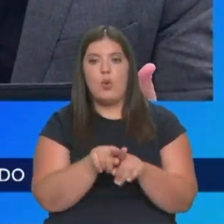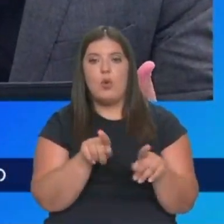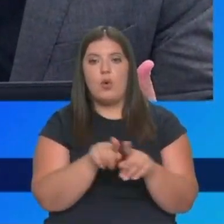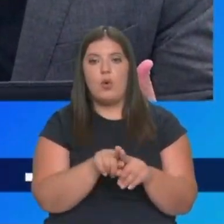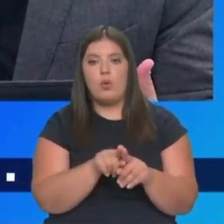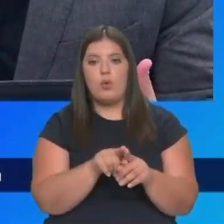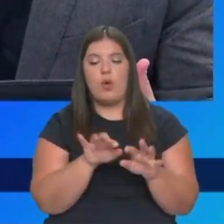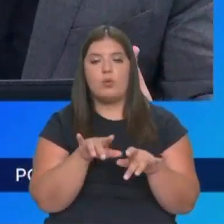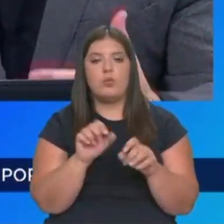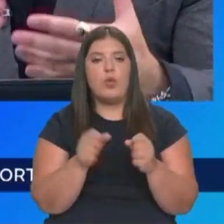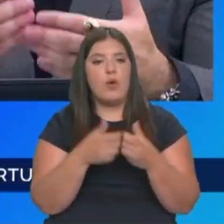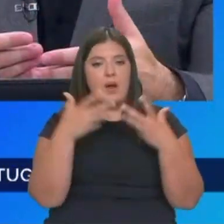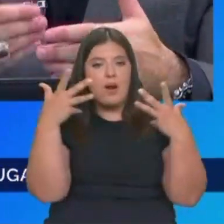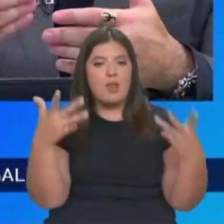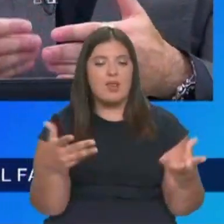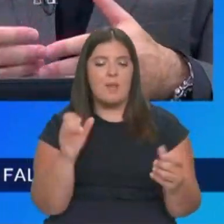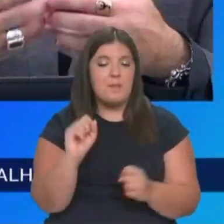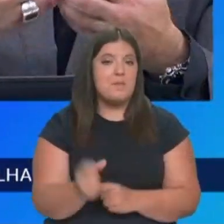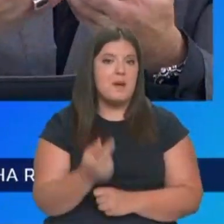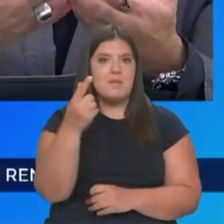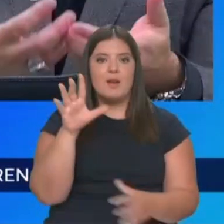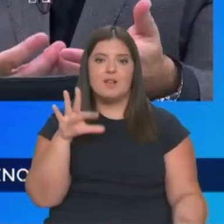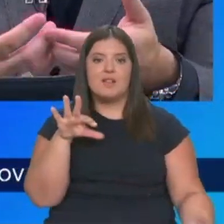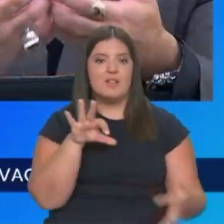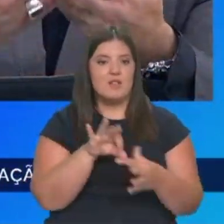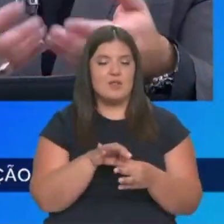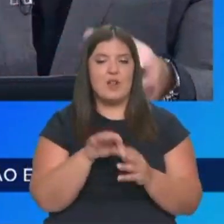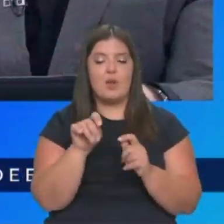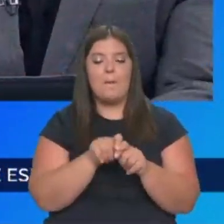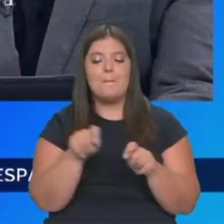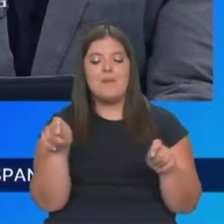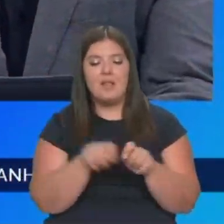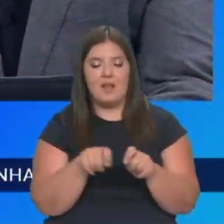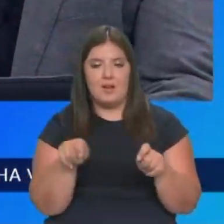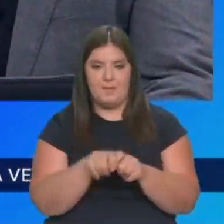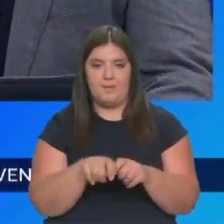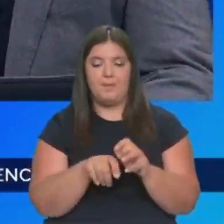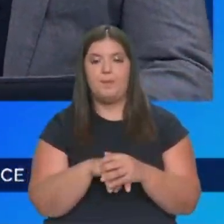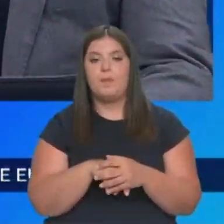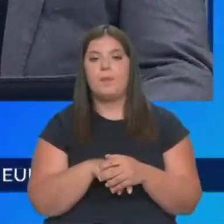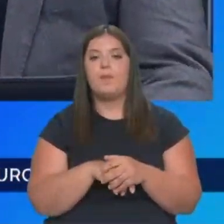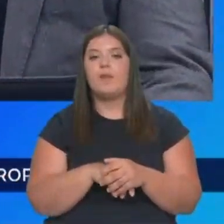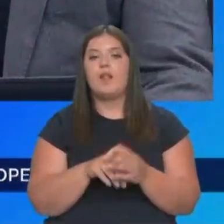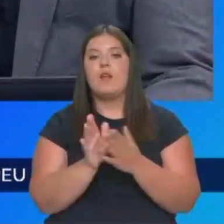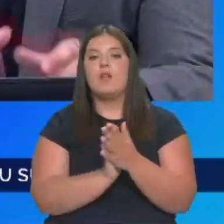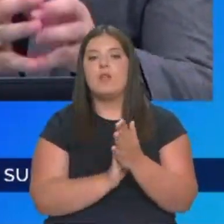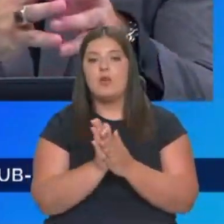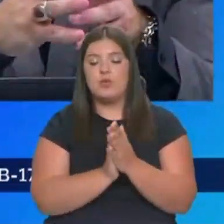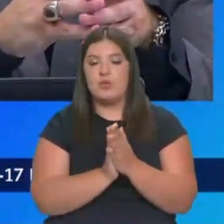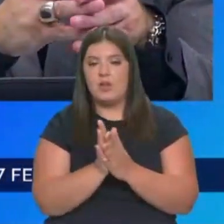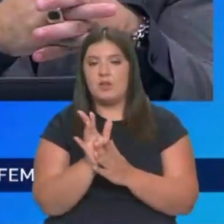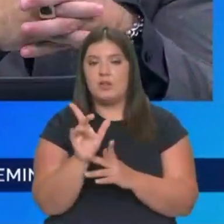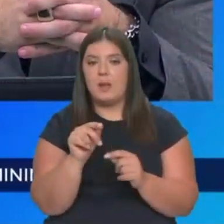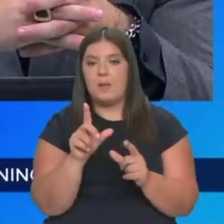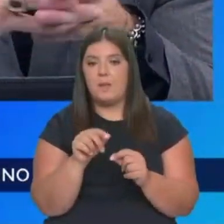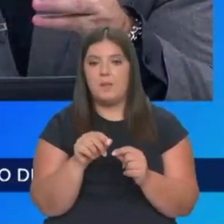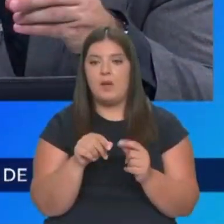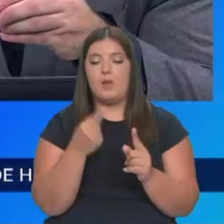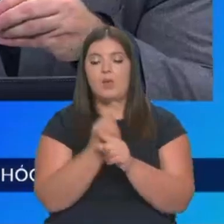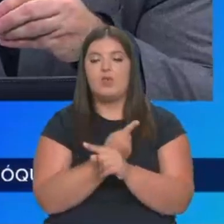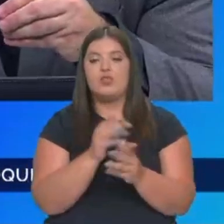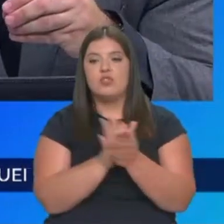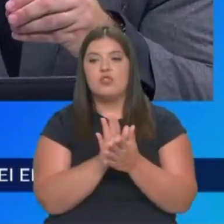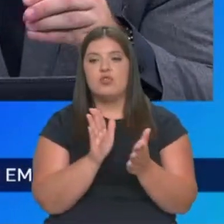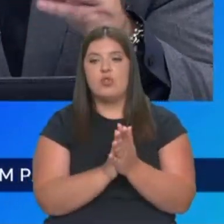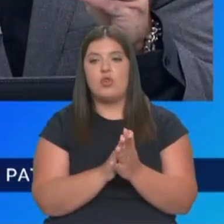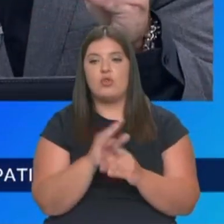grande computador relacionado com medir, para ser um calendário. E foi utilizado até mesmo para rituais religiosos, para os primeiros